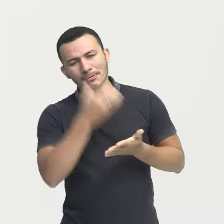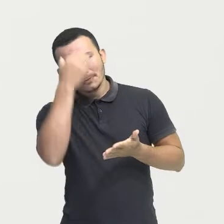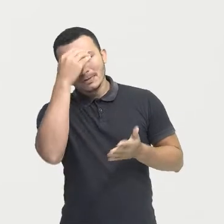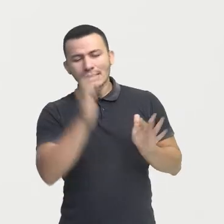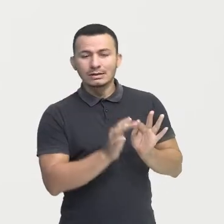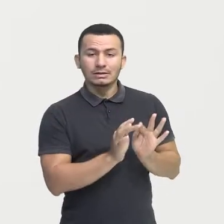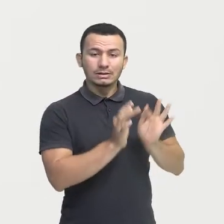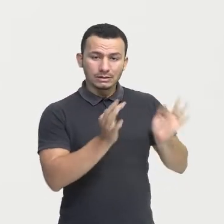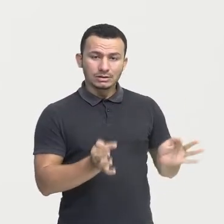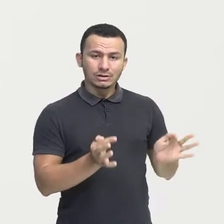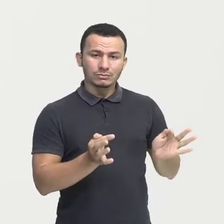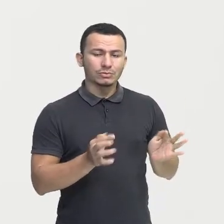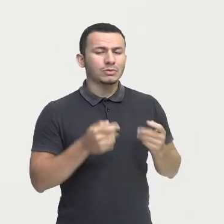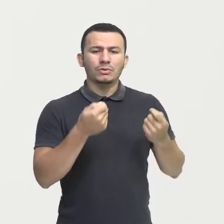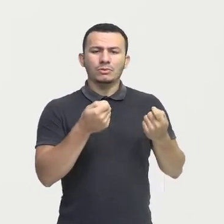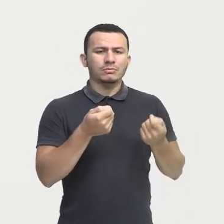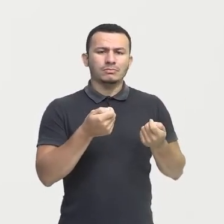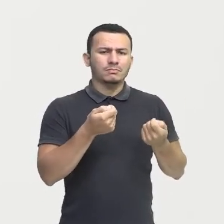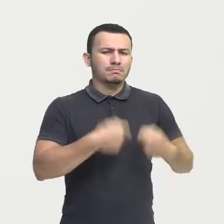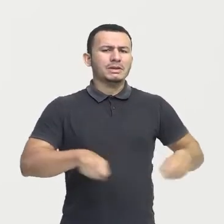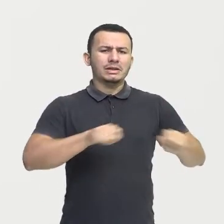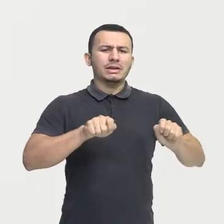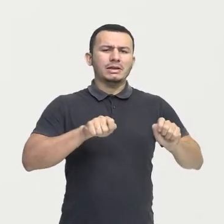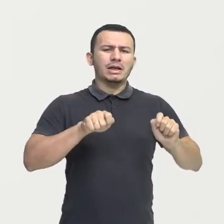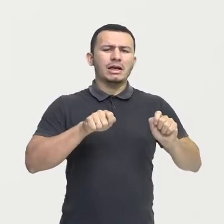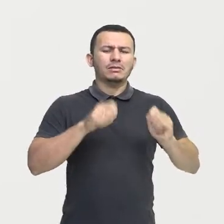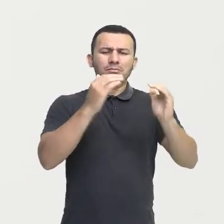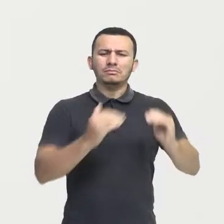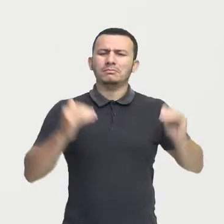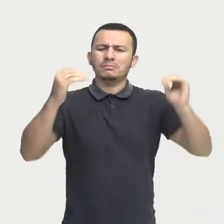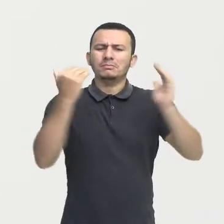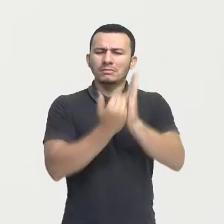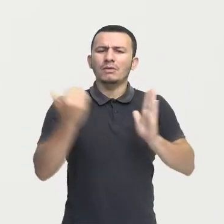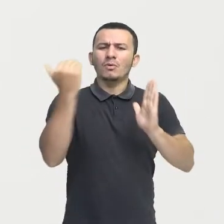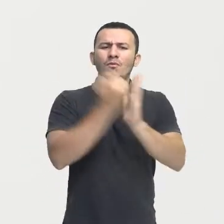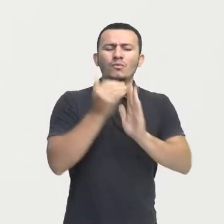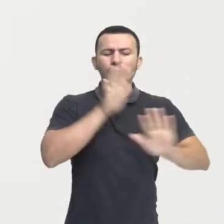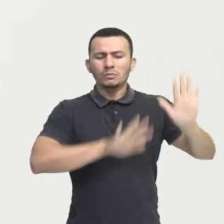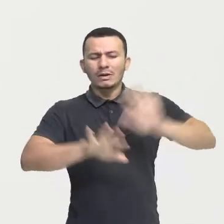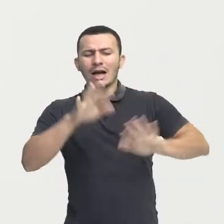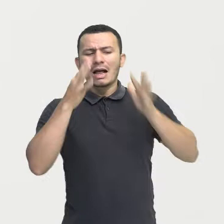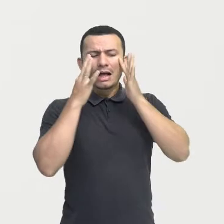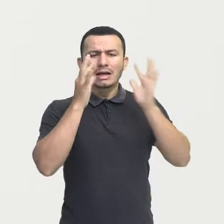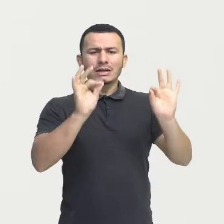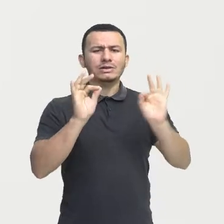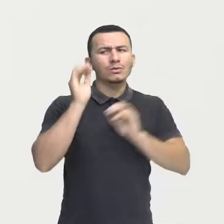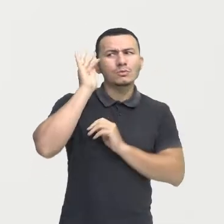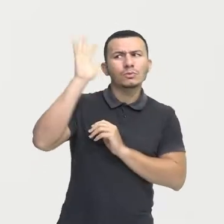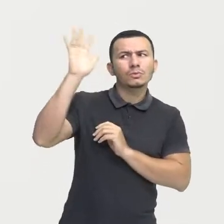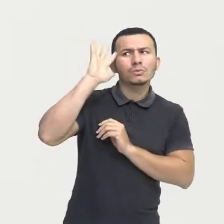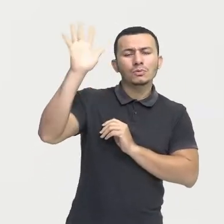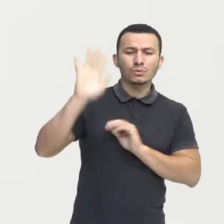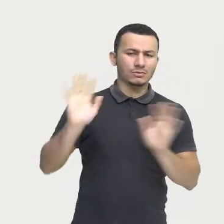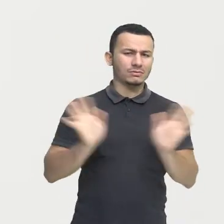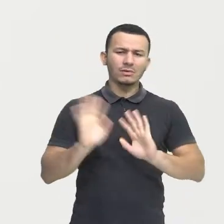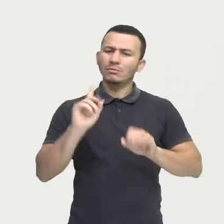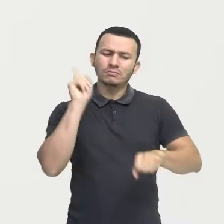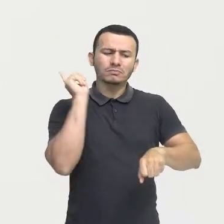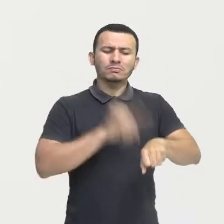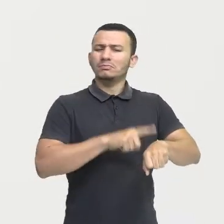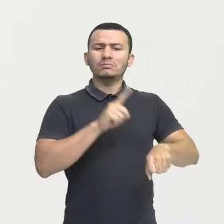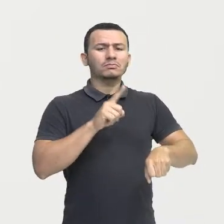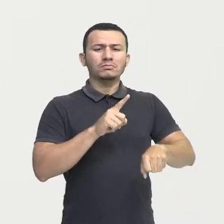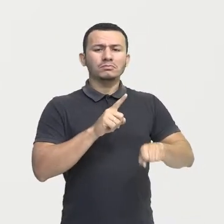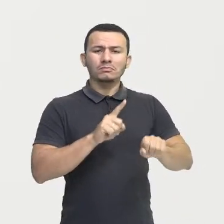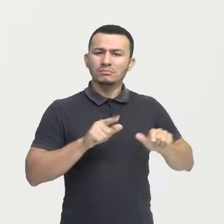Então, ele não exige uma reflexão maior, cuidadosa, reflexiva mesmo.